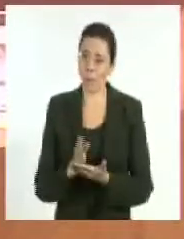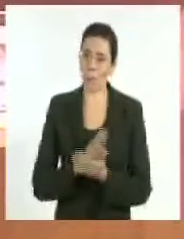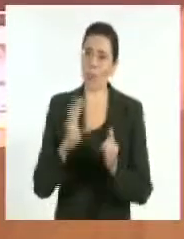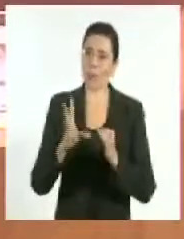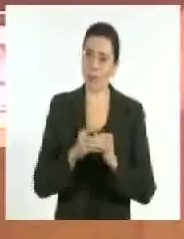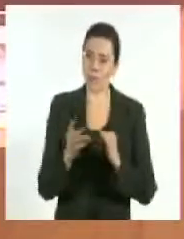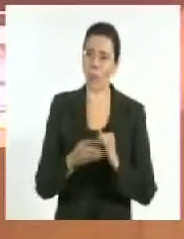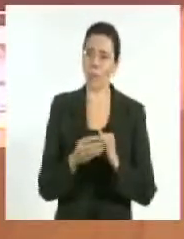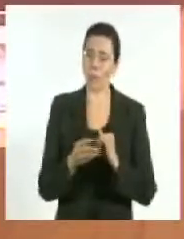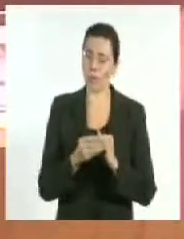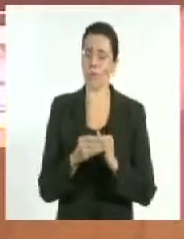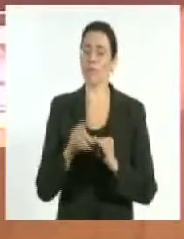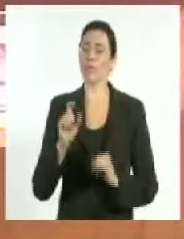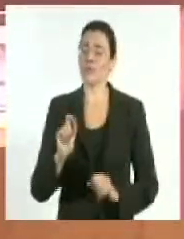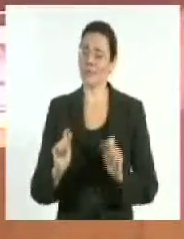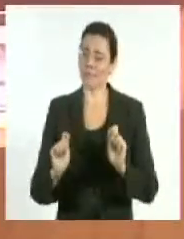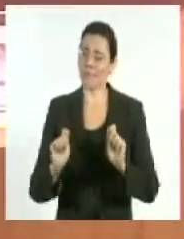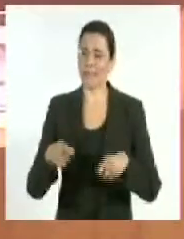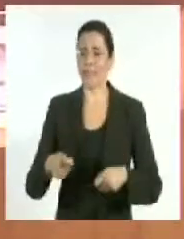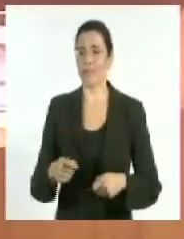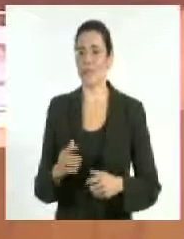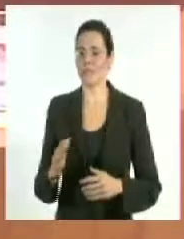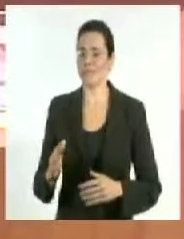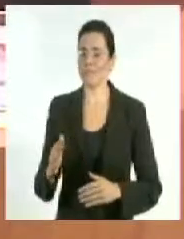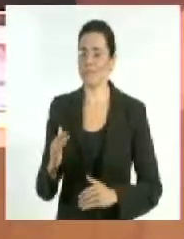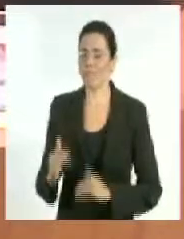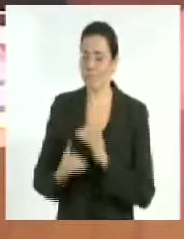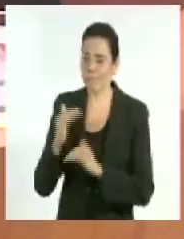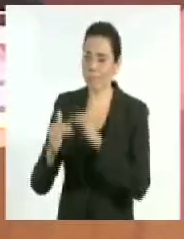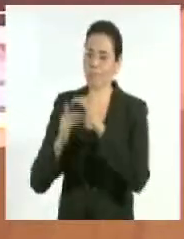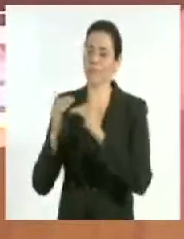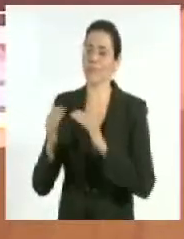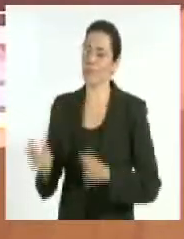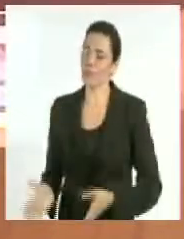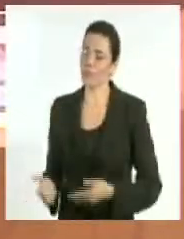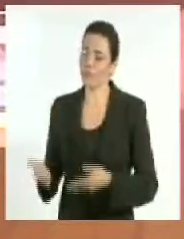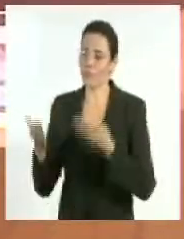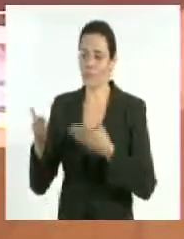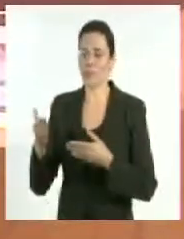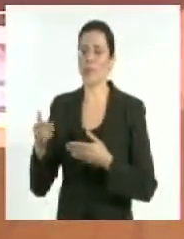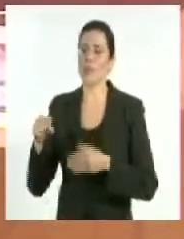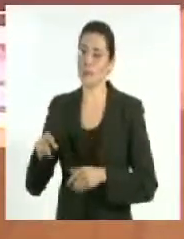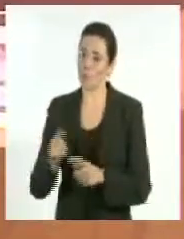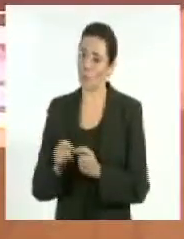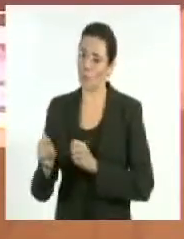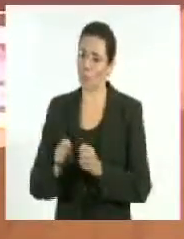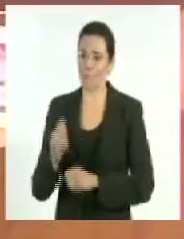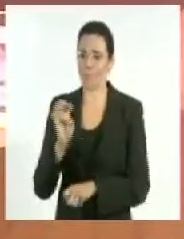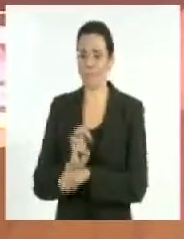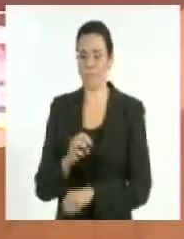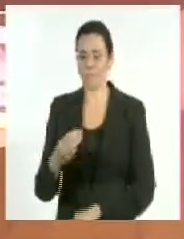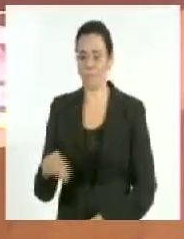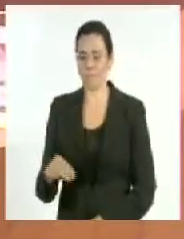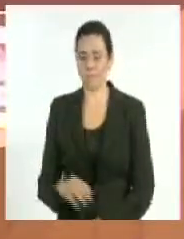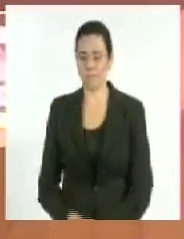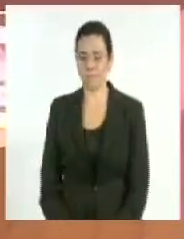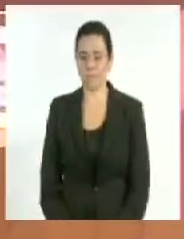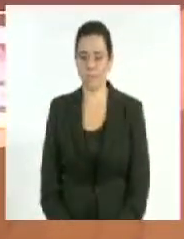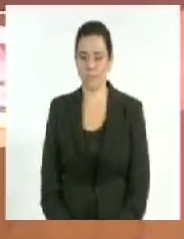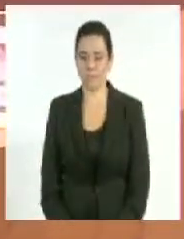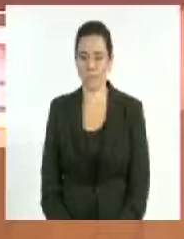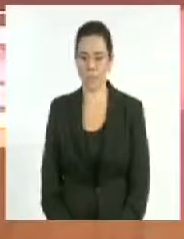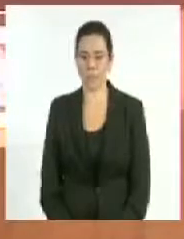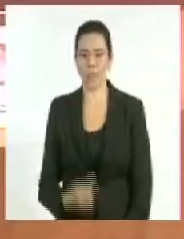estado. E ela está sendo bastante questionada, essa taxa. Em primeiro lugar, eu queria dizer, deputado